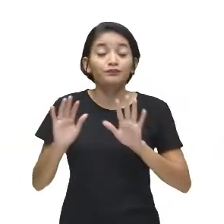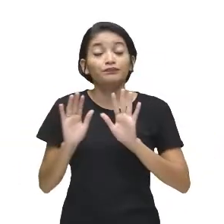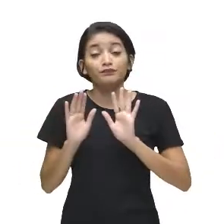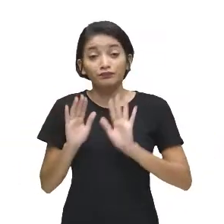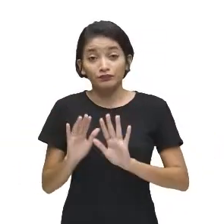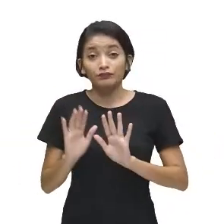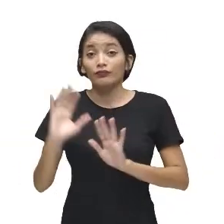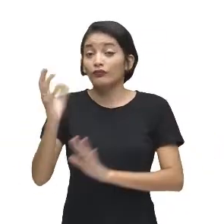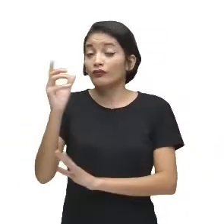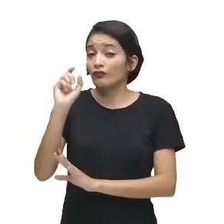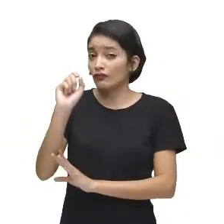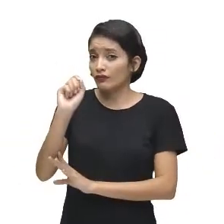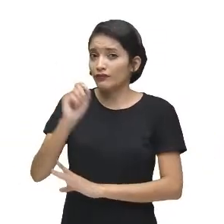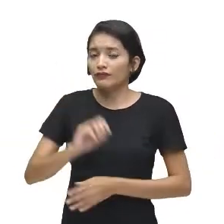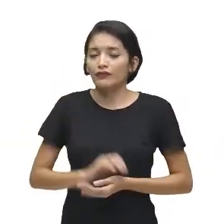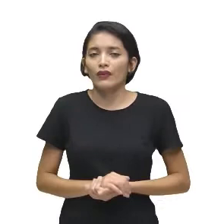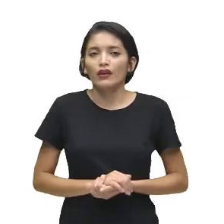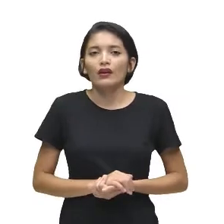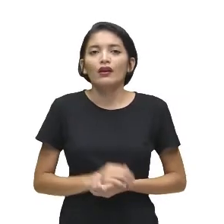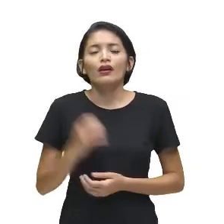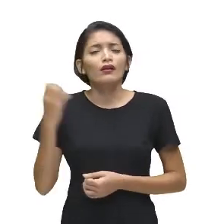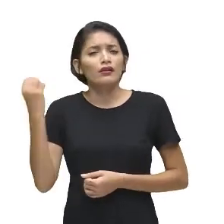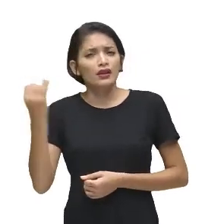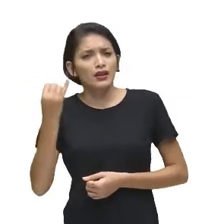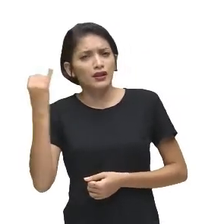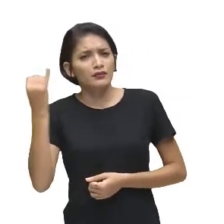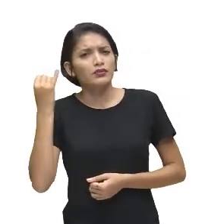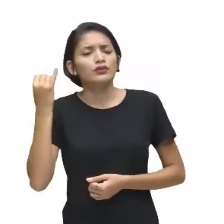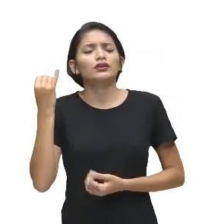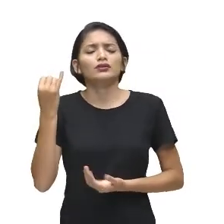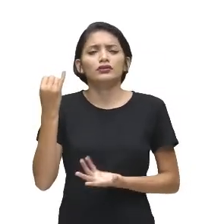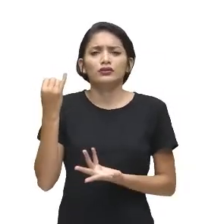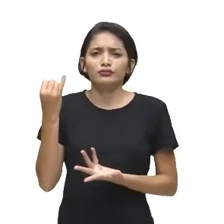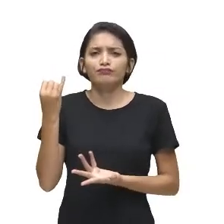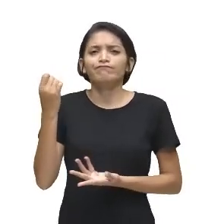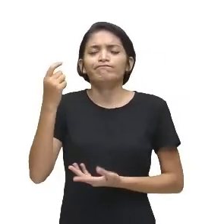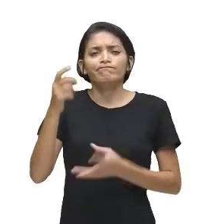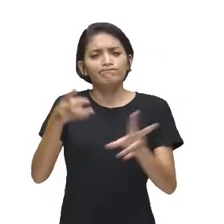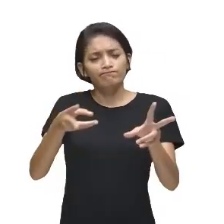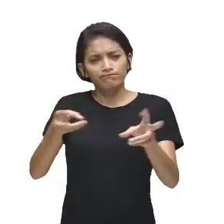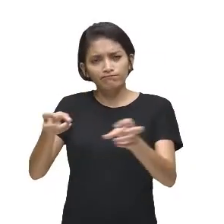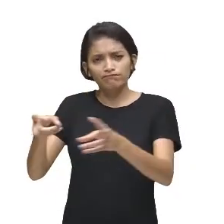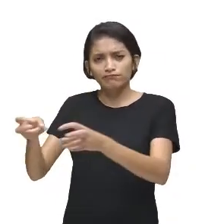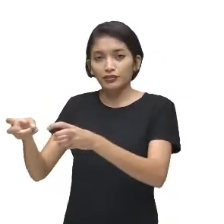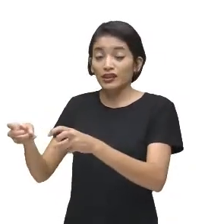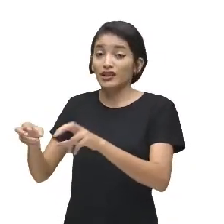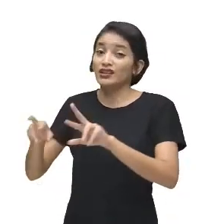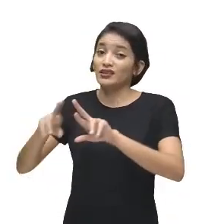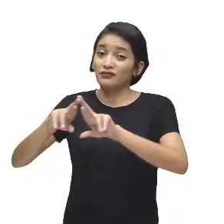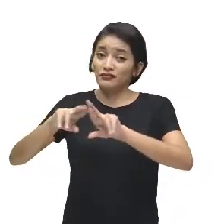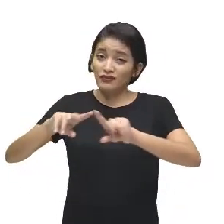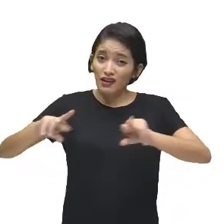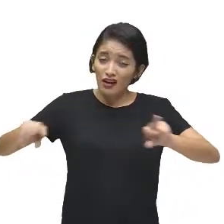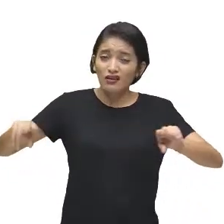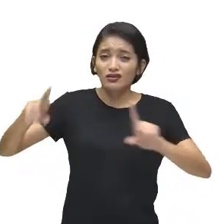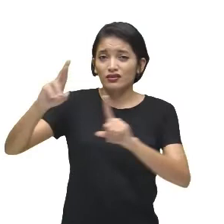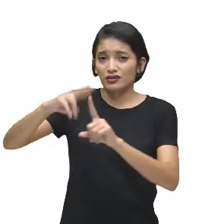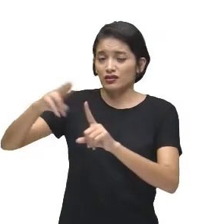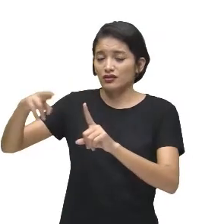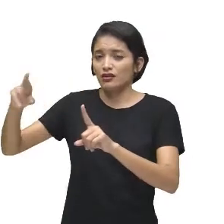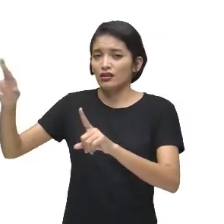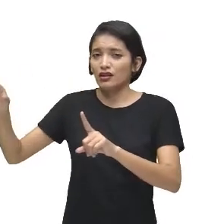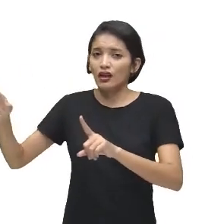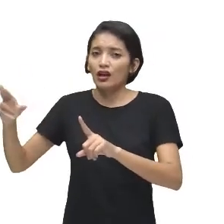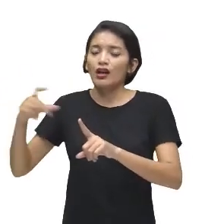Mas é importante também admitirmos que, além das religiões que têm